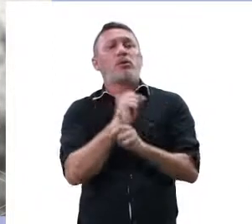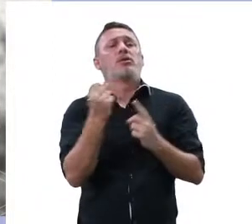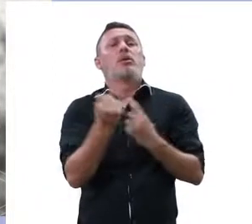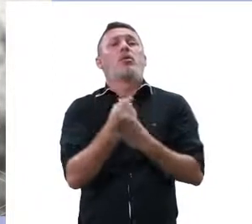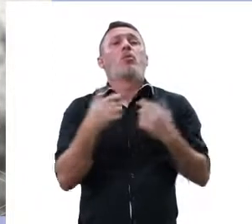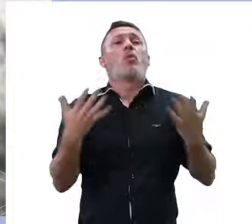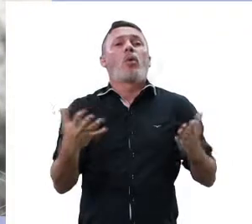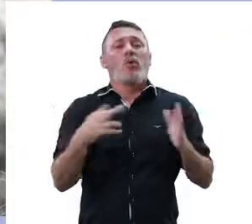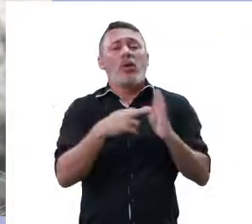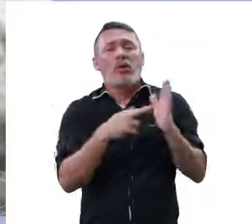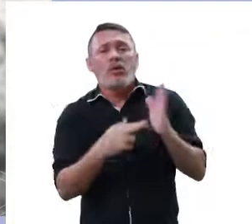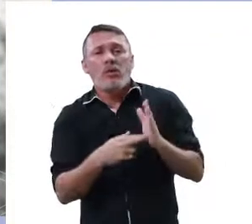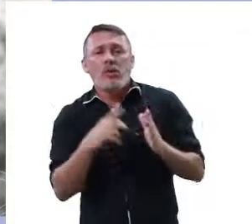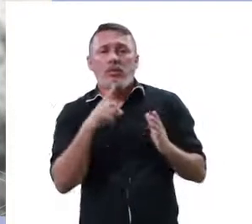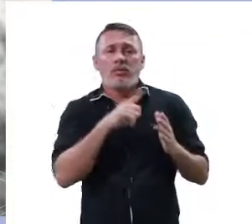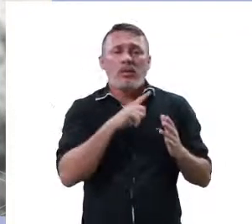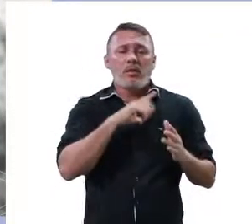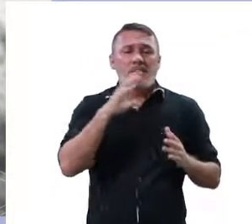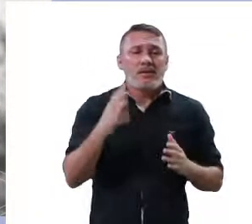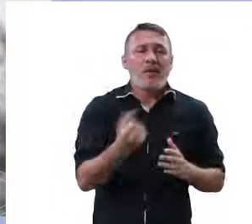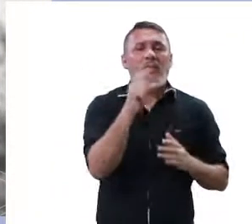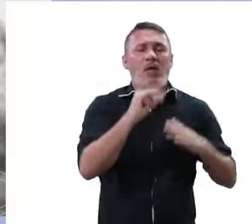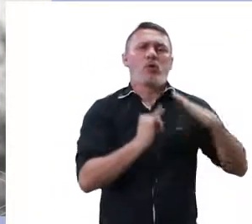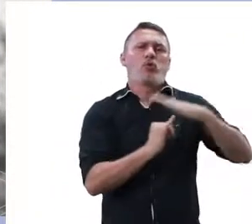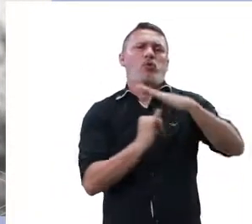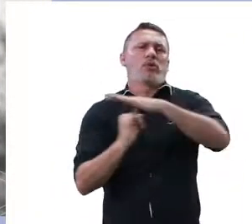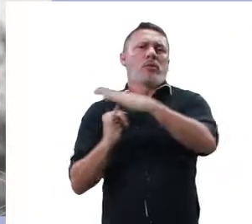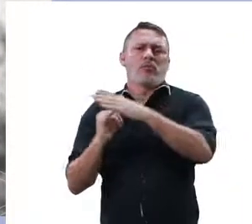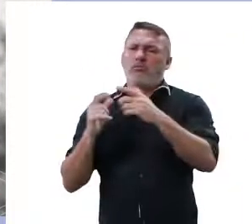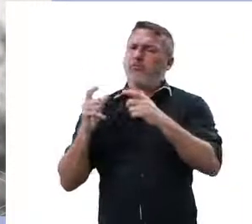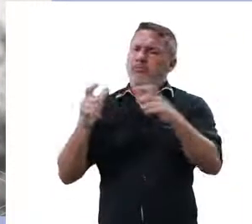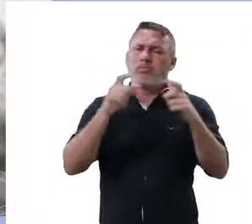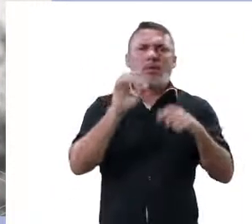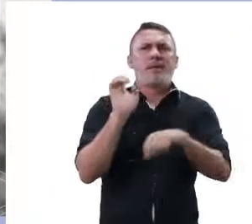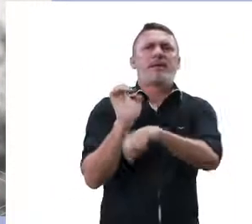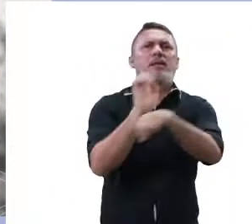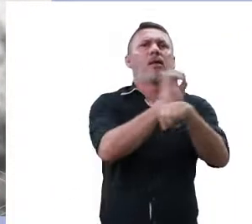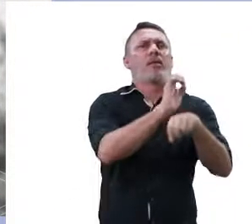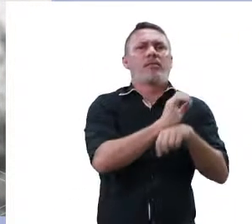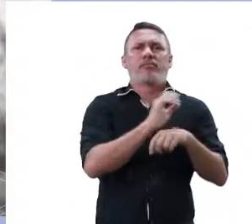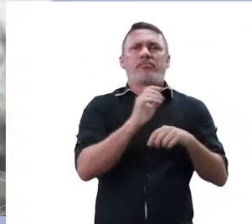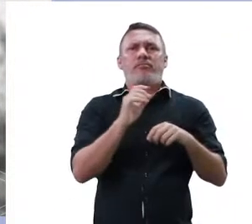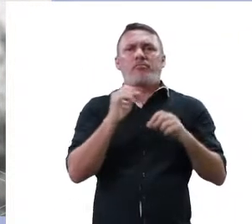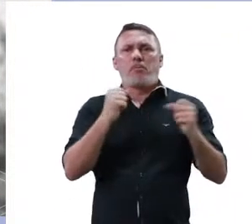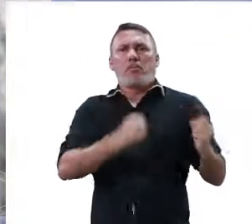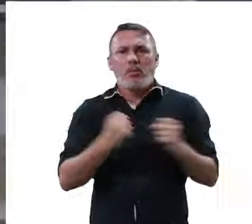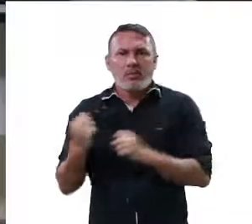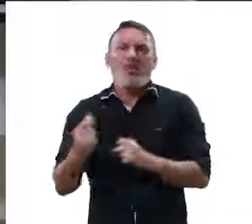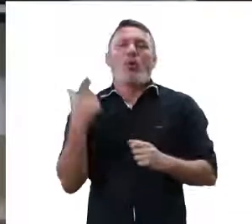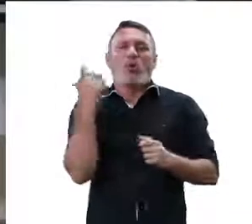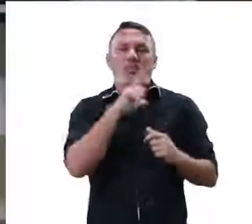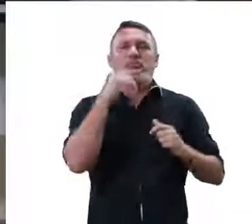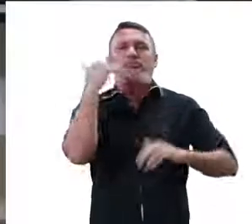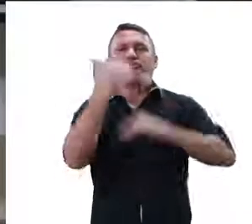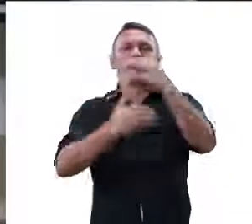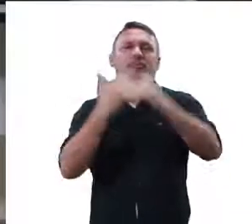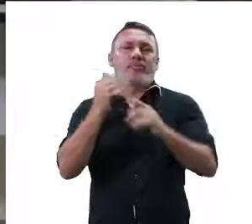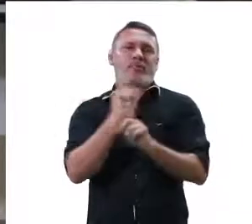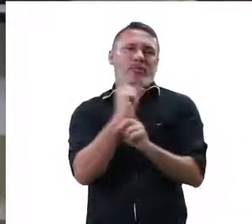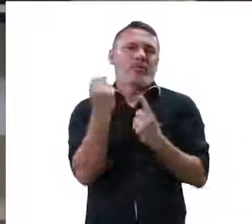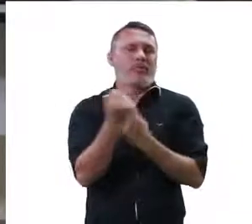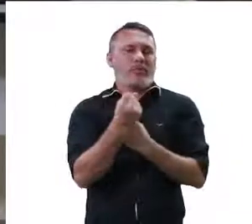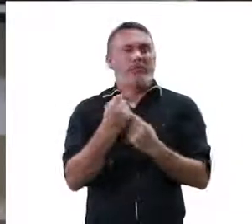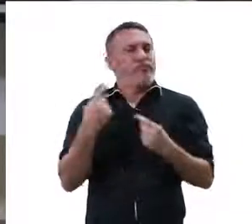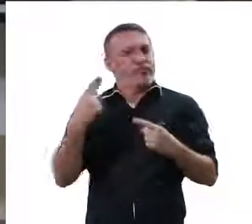base dessas sociedades, né, são essas instituições, são elas que garantem esse progresso,